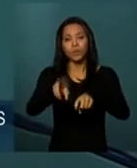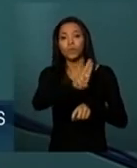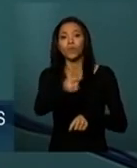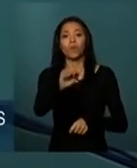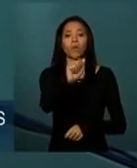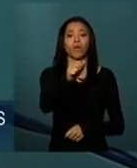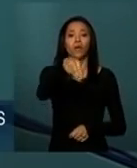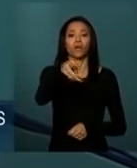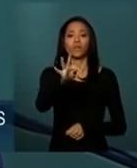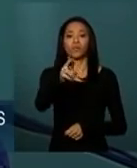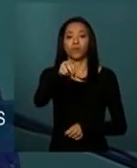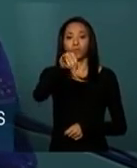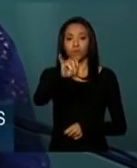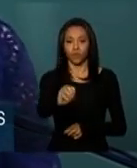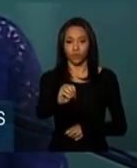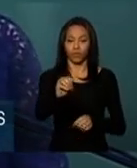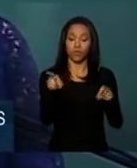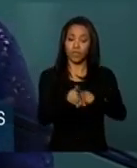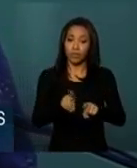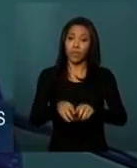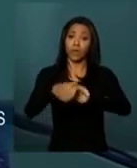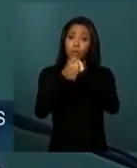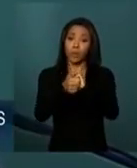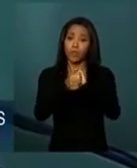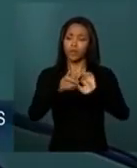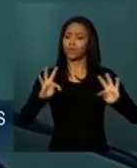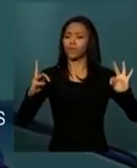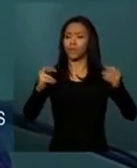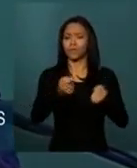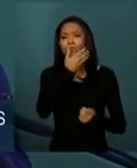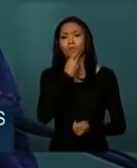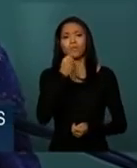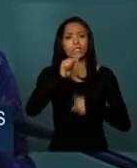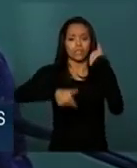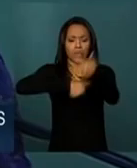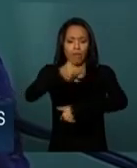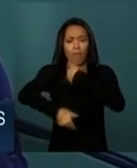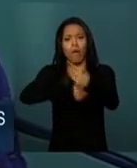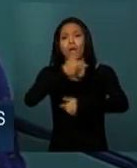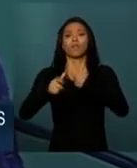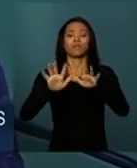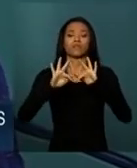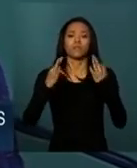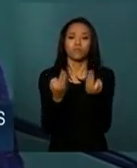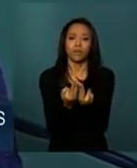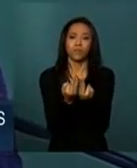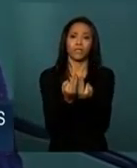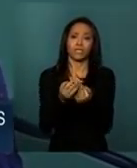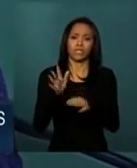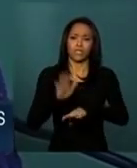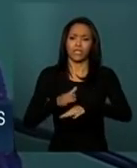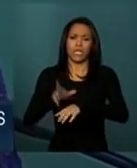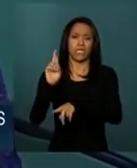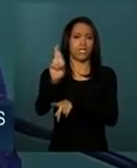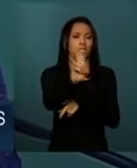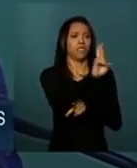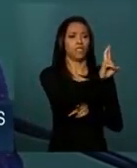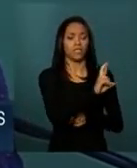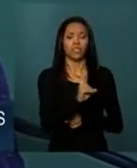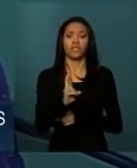Rocha Oliveira. Cumprimento todos os trabalhadores, agricultores familiares, lideranças comunitárias